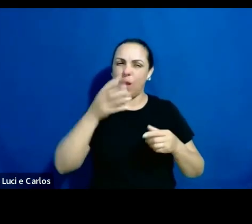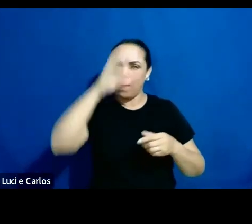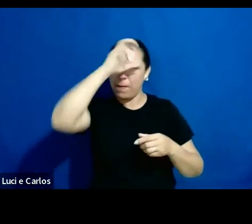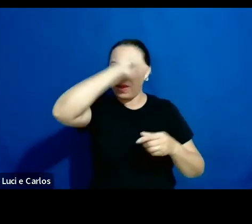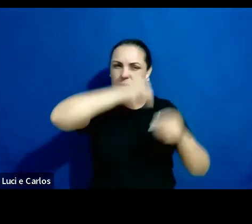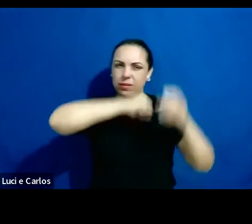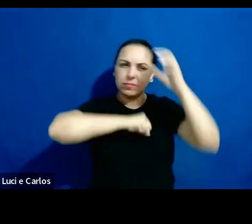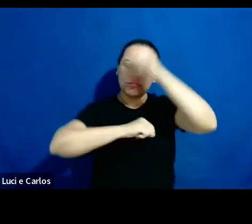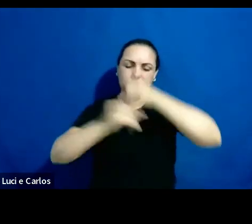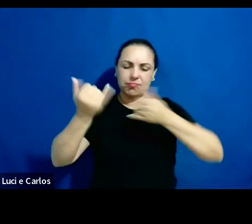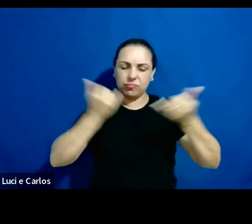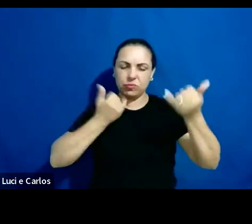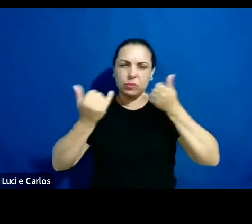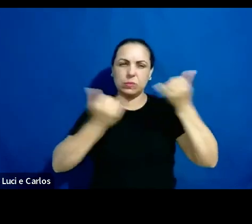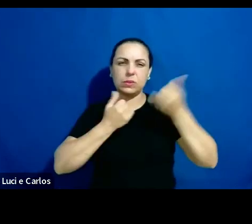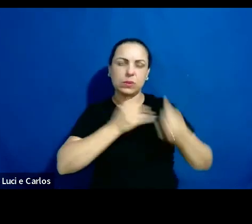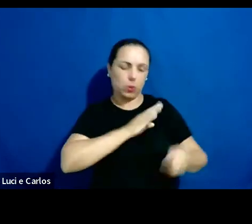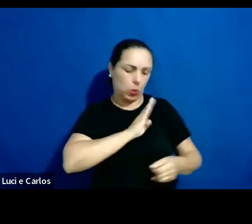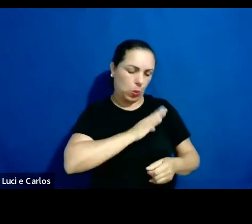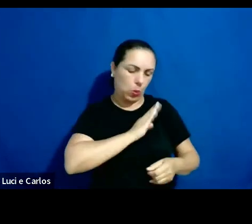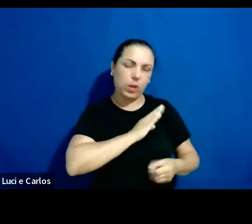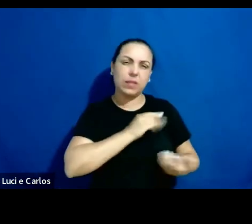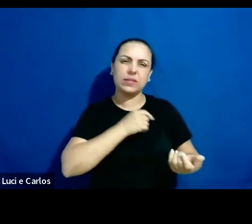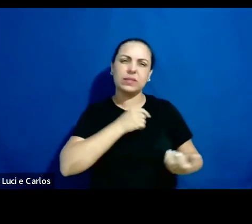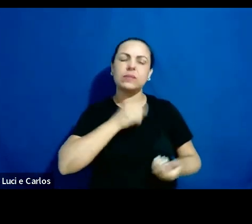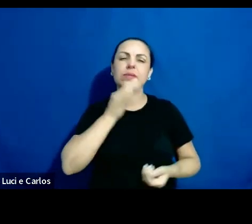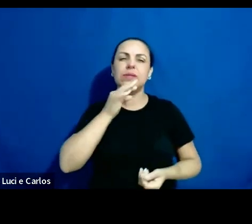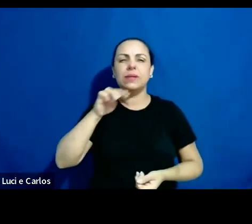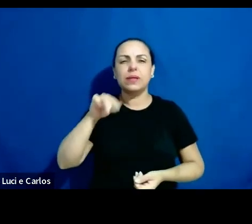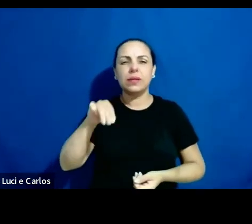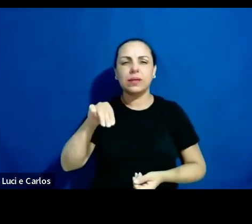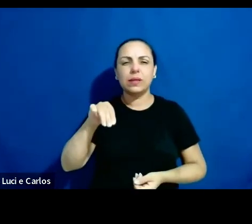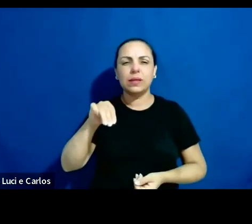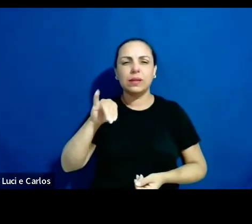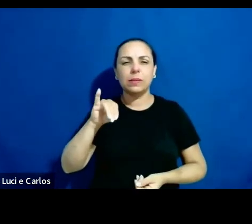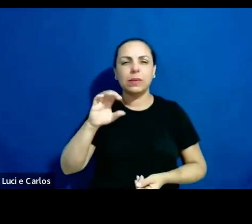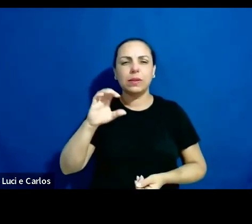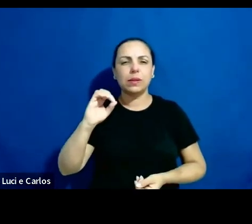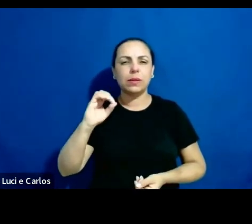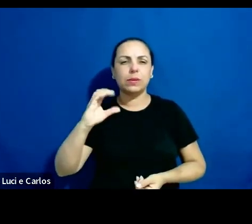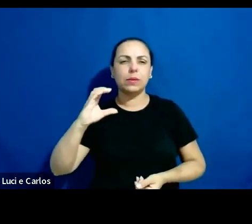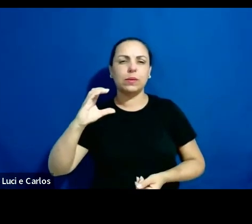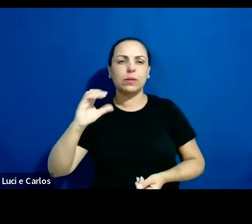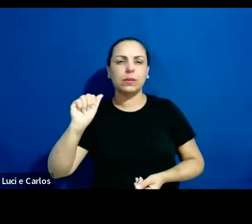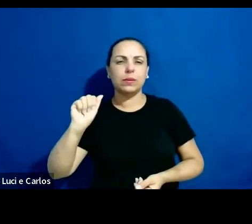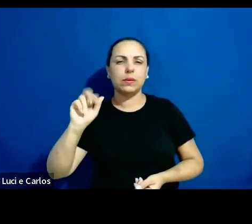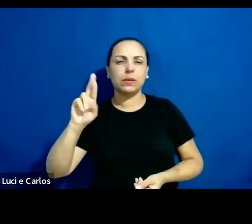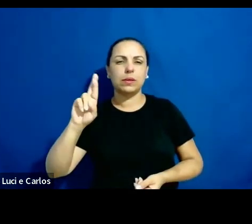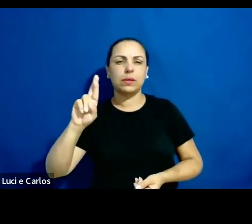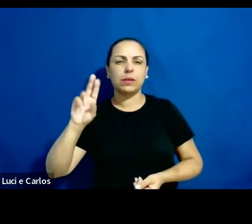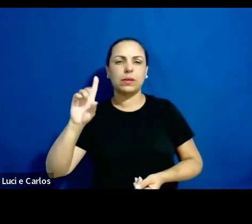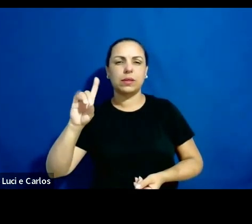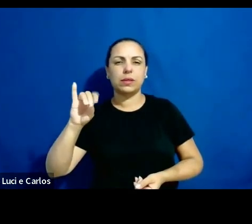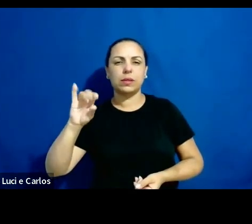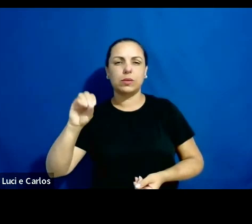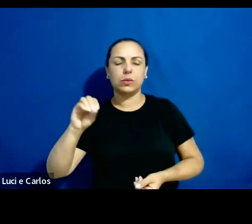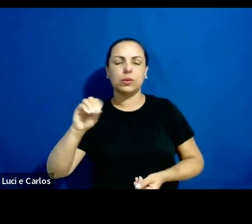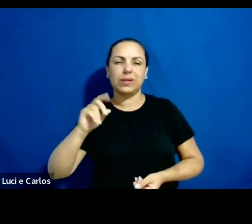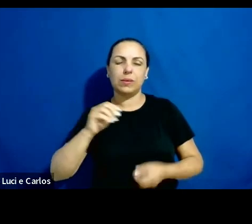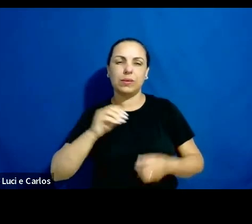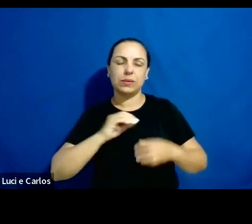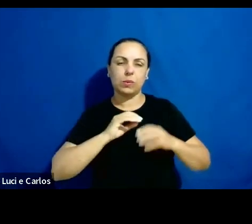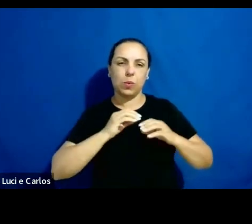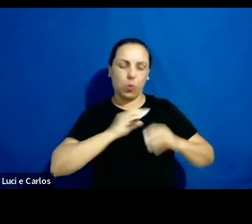que agradece. O que é o miocárdio? O miocárdio é mais a essência das camadas que formam aparelho do coração.